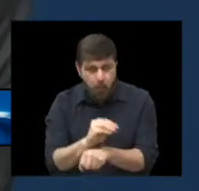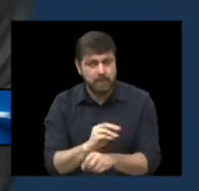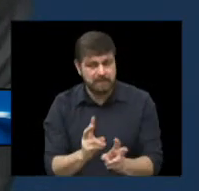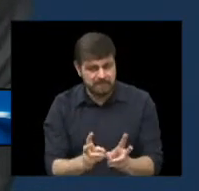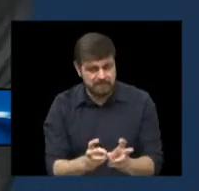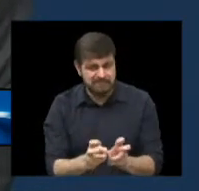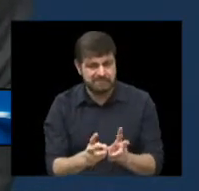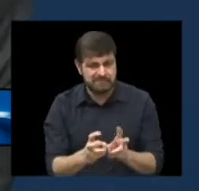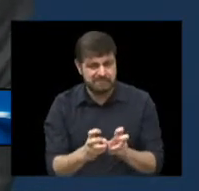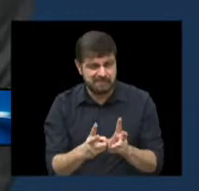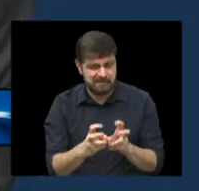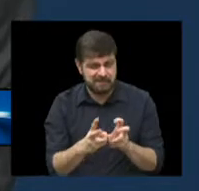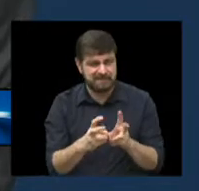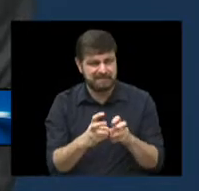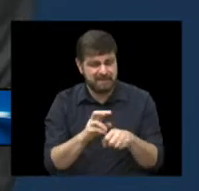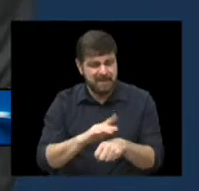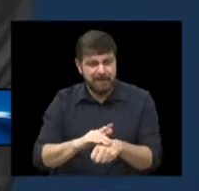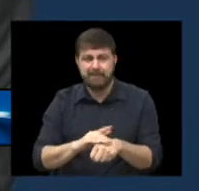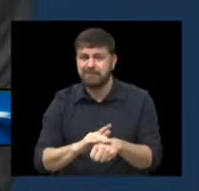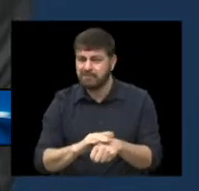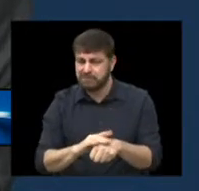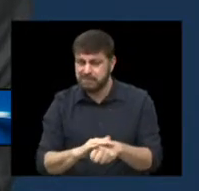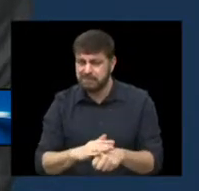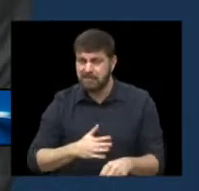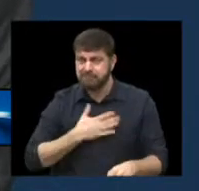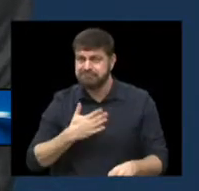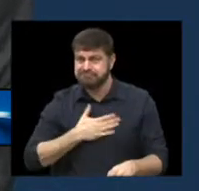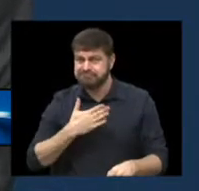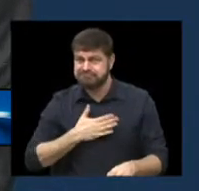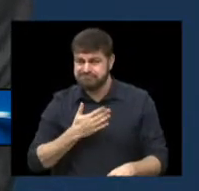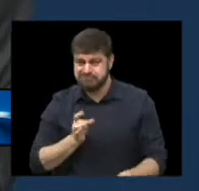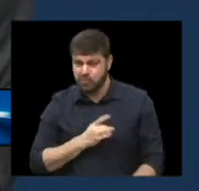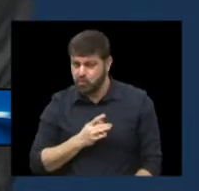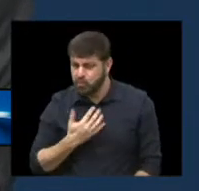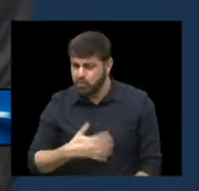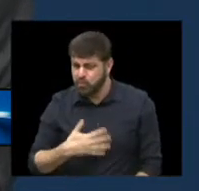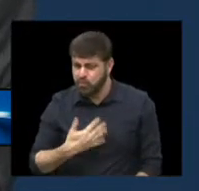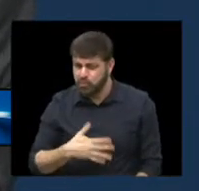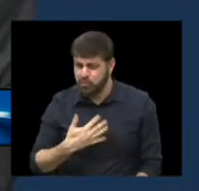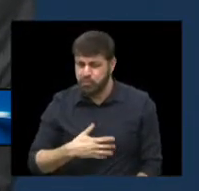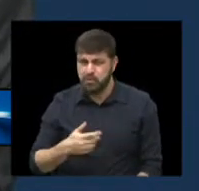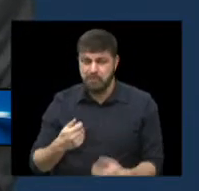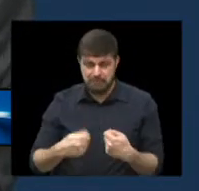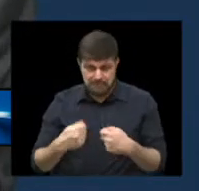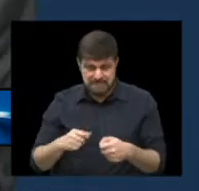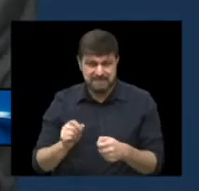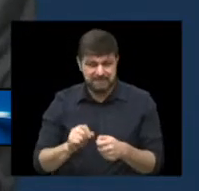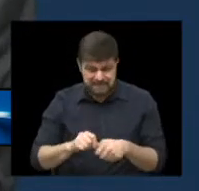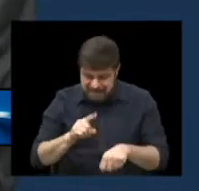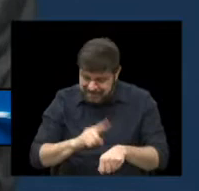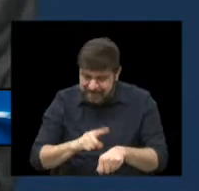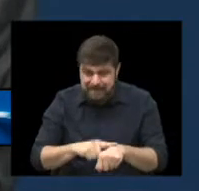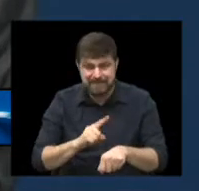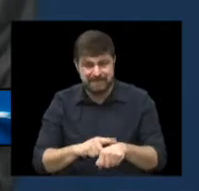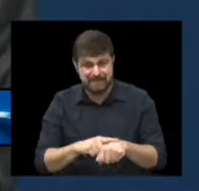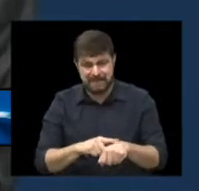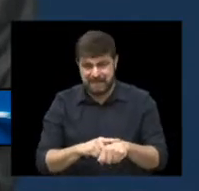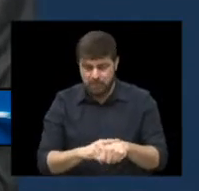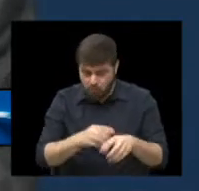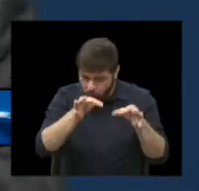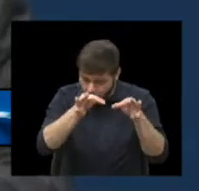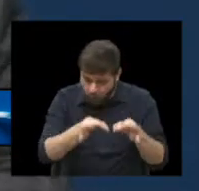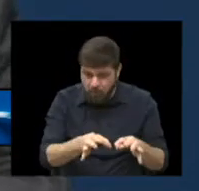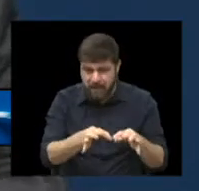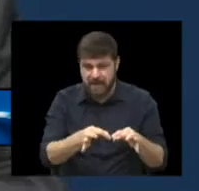tratamento, né, dessa doença tão grave, tão assustadora que é o câncer. E, portanto, é um tratamento que tem que ser feito num tempo